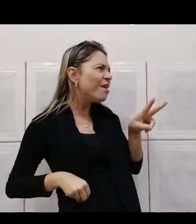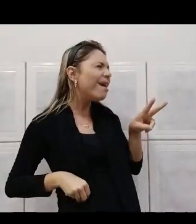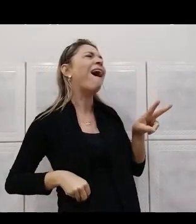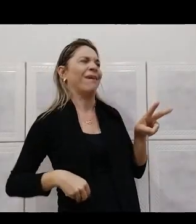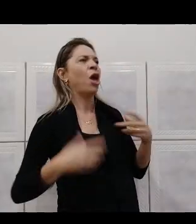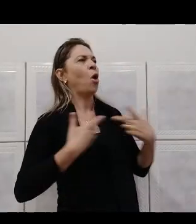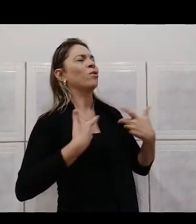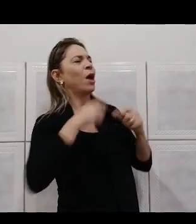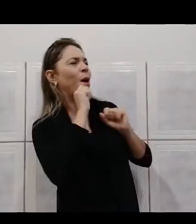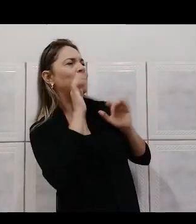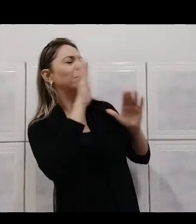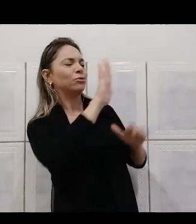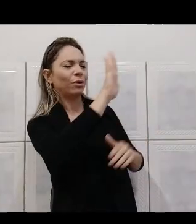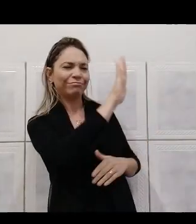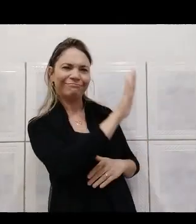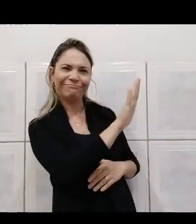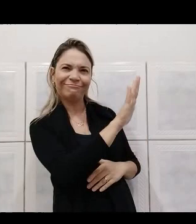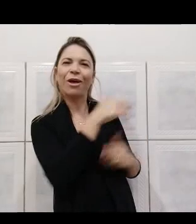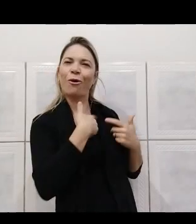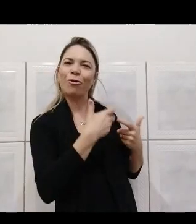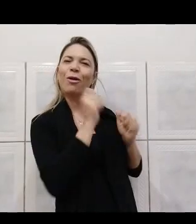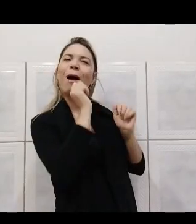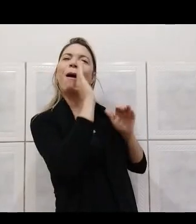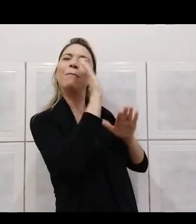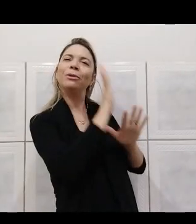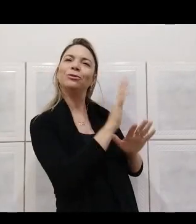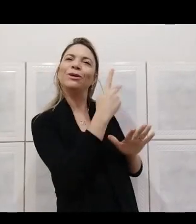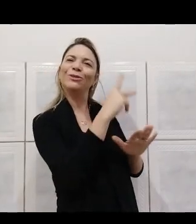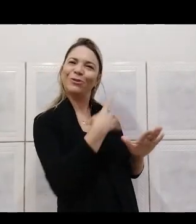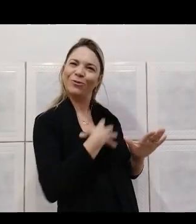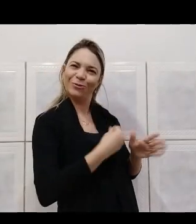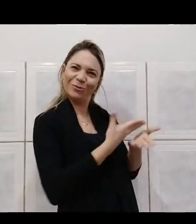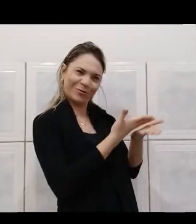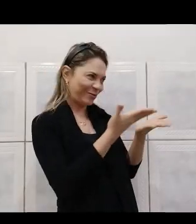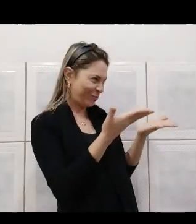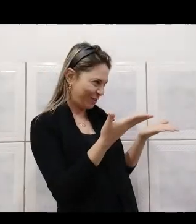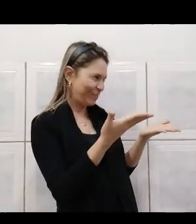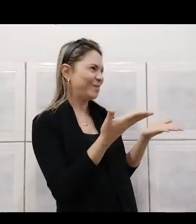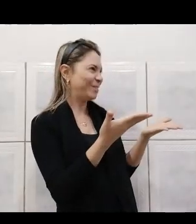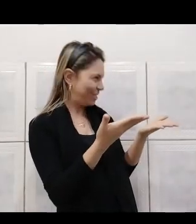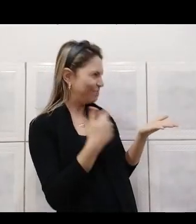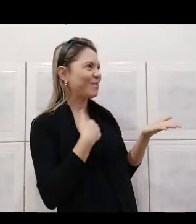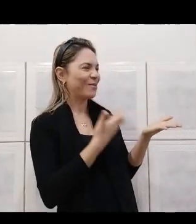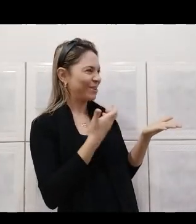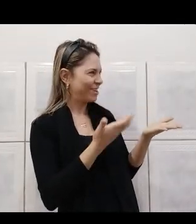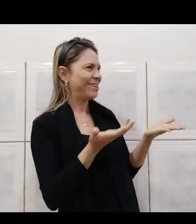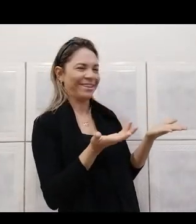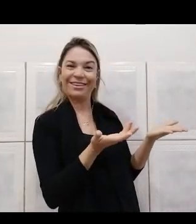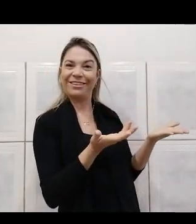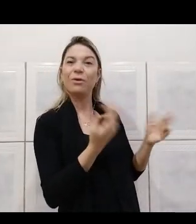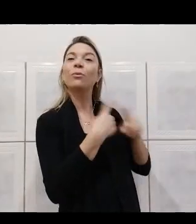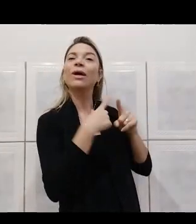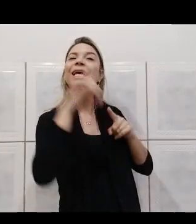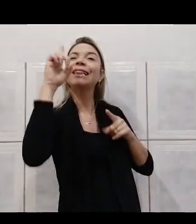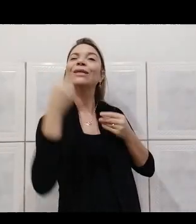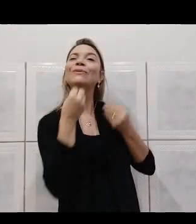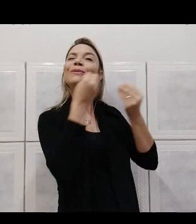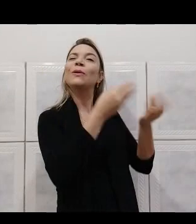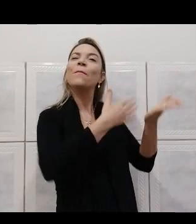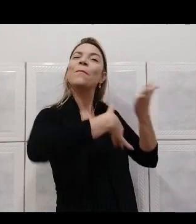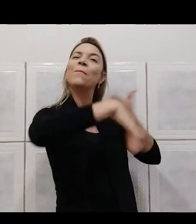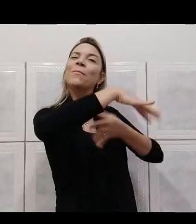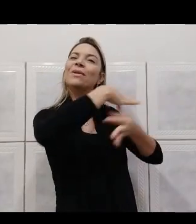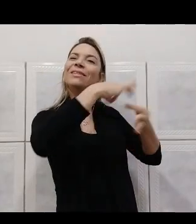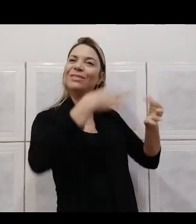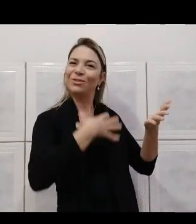Deus me deu, de abençoar esses filhos que são bênçãos do Senhor sobre a sua vida e, portanto, para toda a